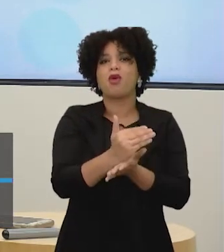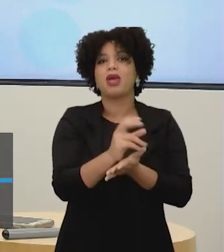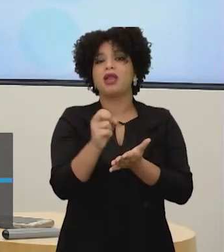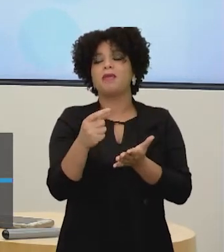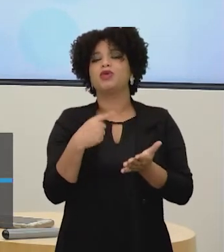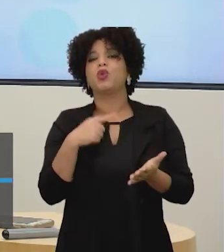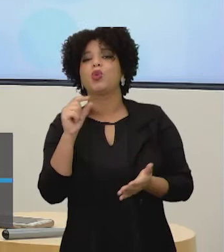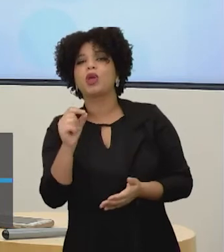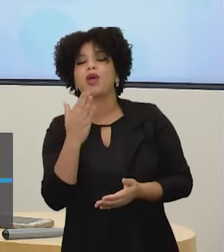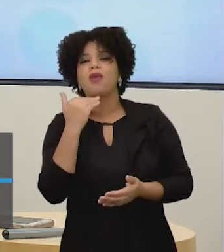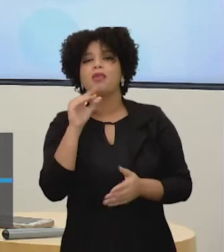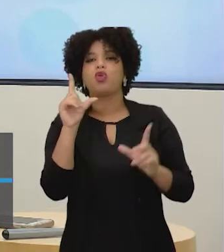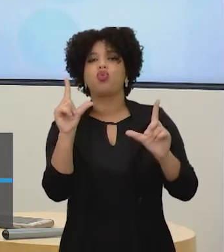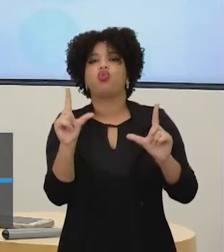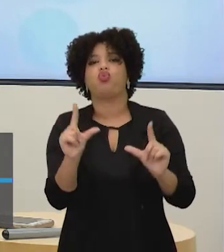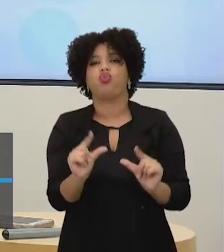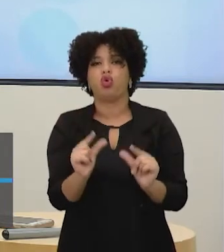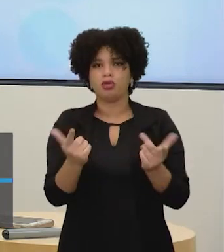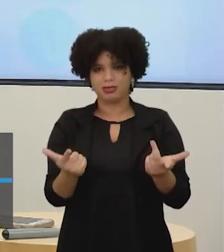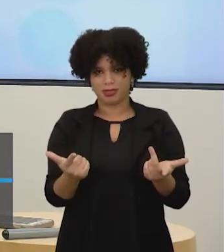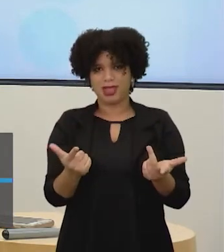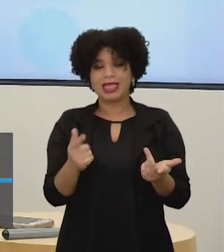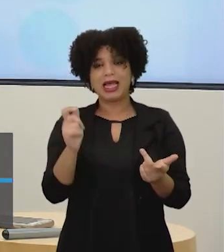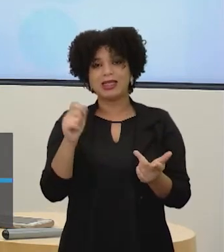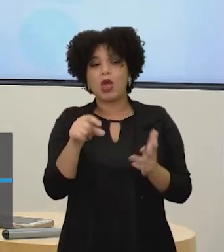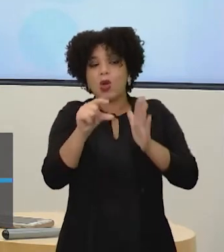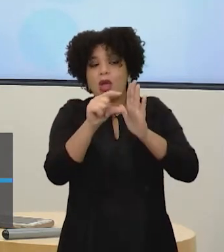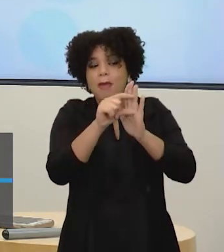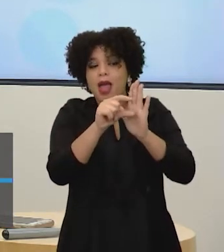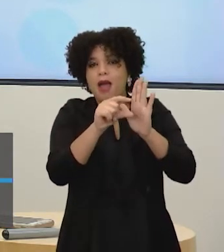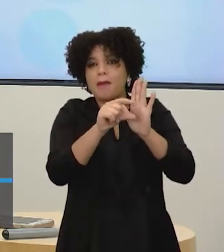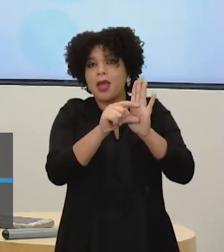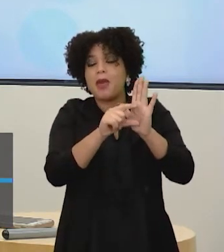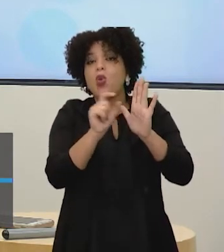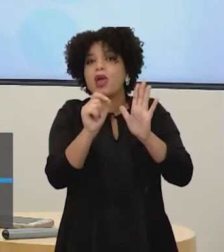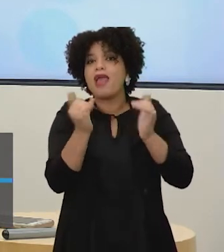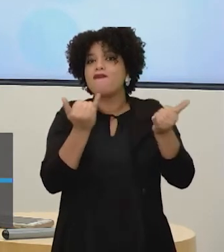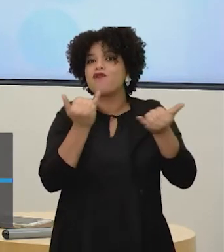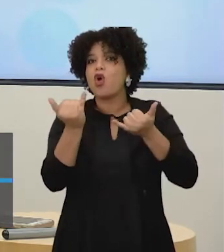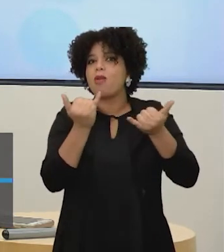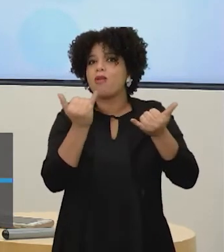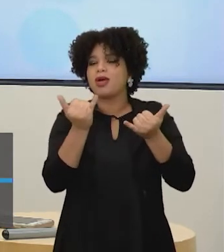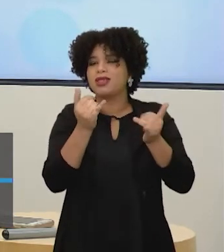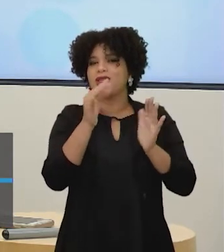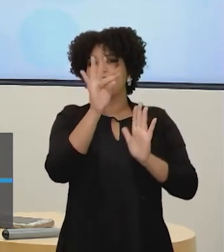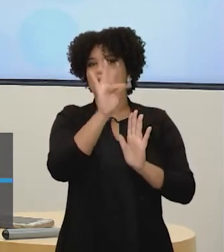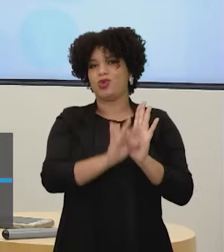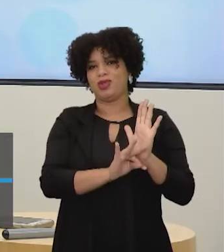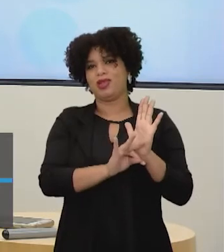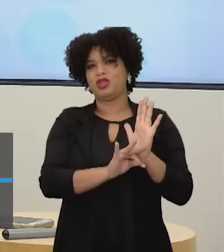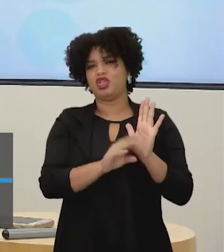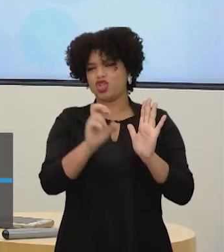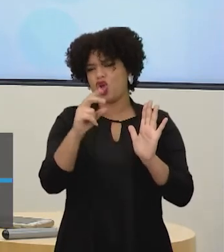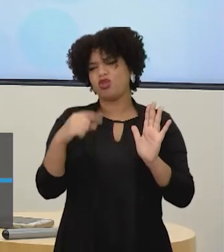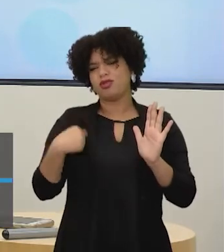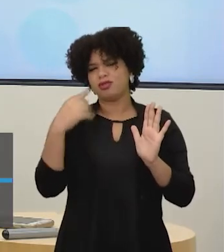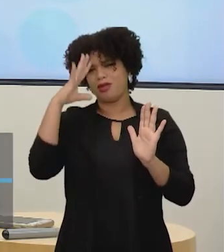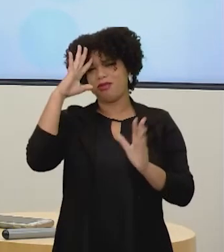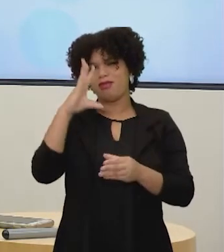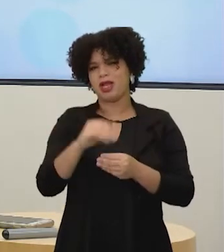de alimento e tal. Então assim, a gente vai construindo períodos que vão trazendo informações para dentro do nosso parágrafo, só para entender o que é período. Tá?